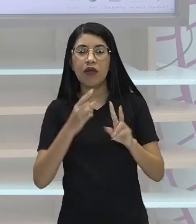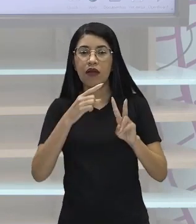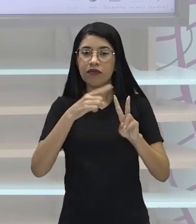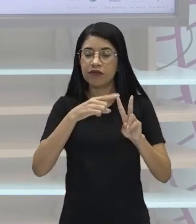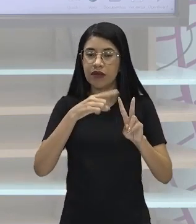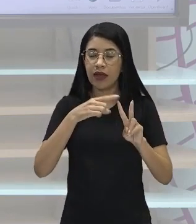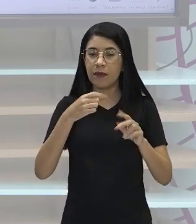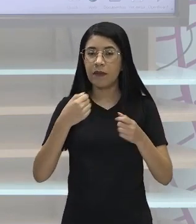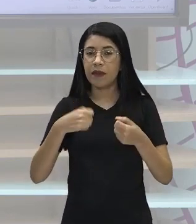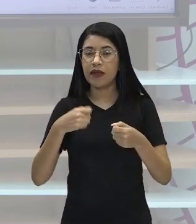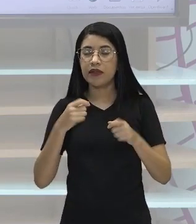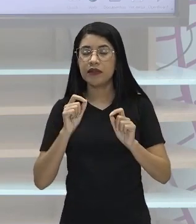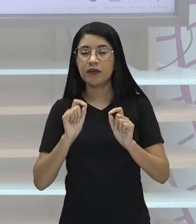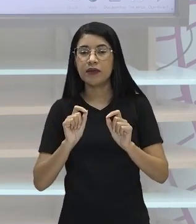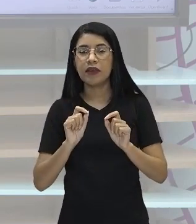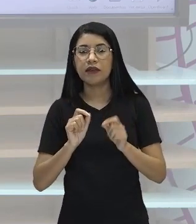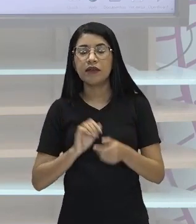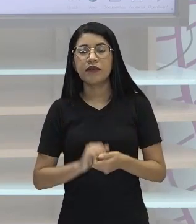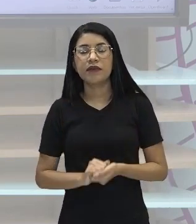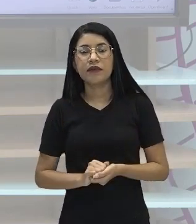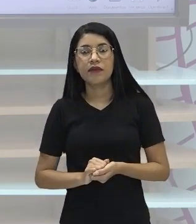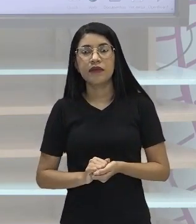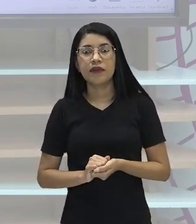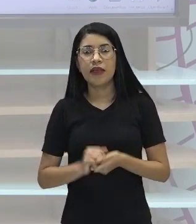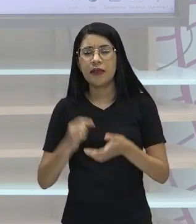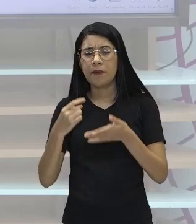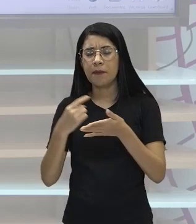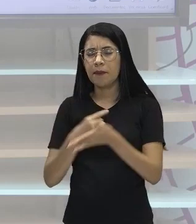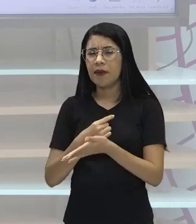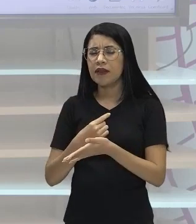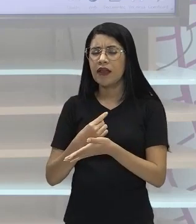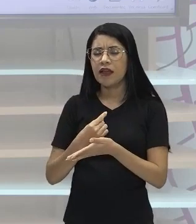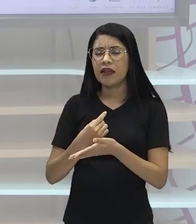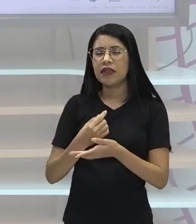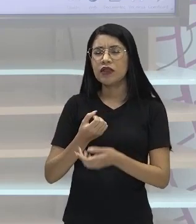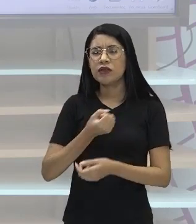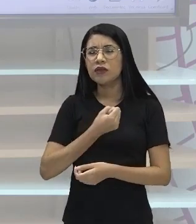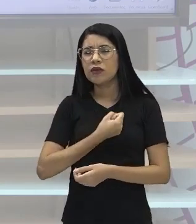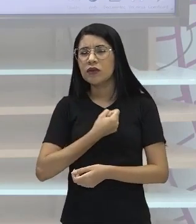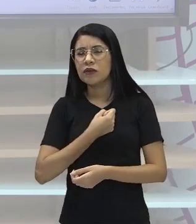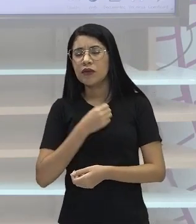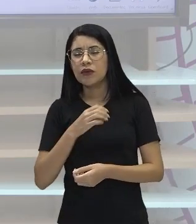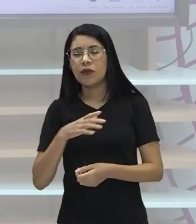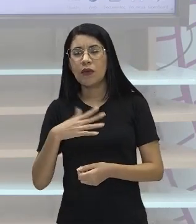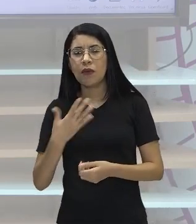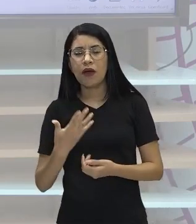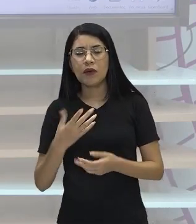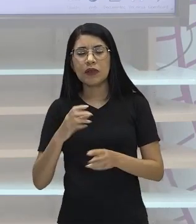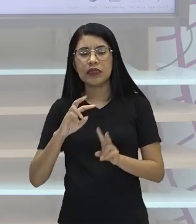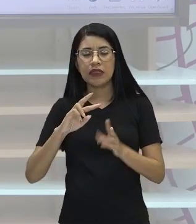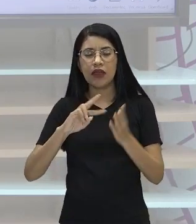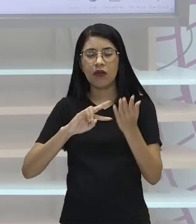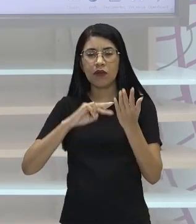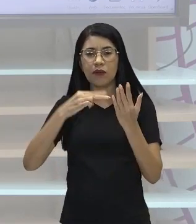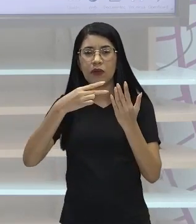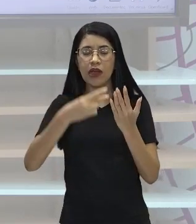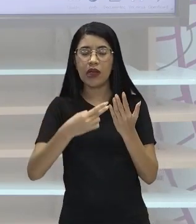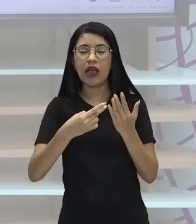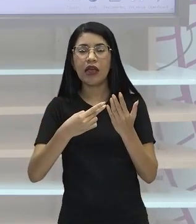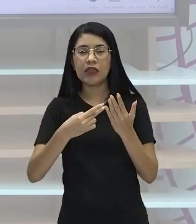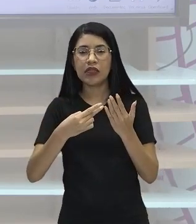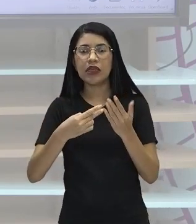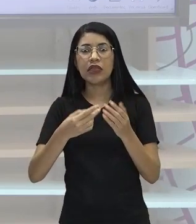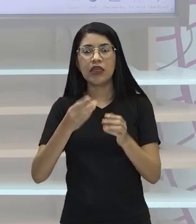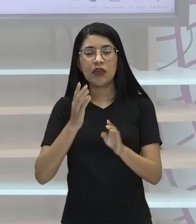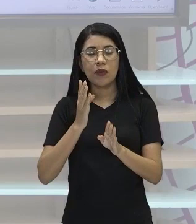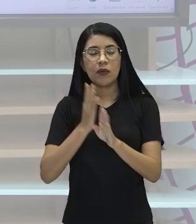deve fazer a seguinte pergunta para você mesmo. Olha, qual é o número que é elevado ao quadrado que vai dar aquele número